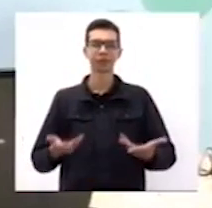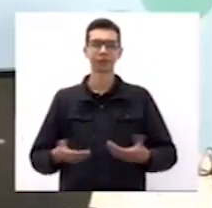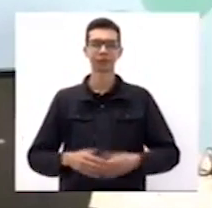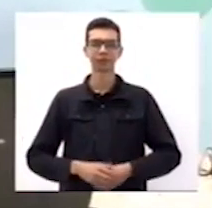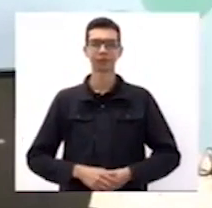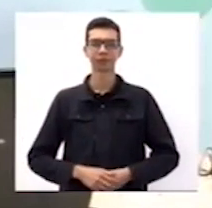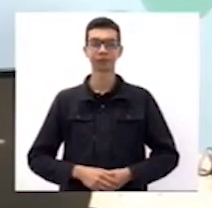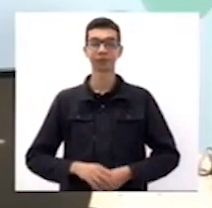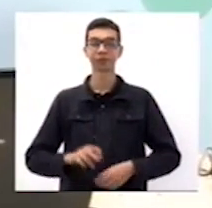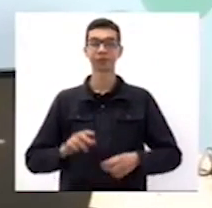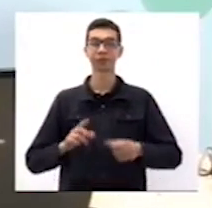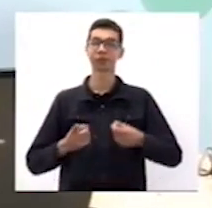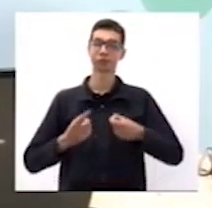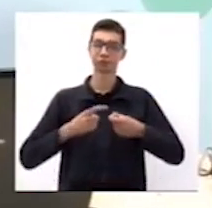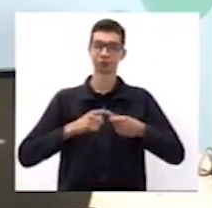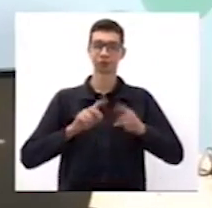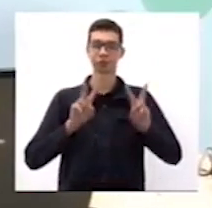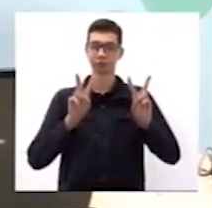só vou voltar à questão.